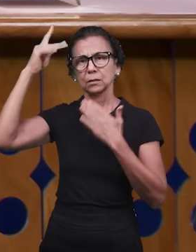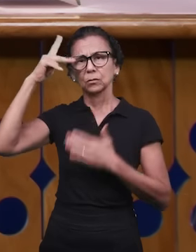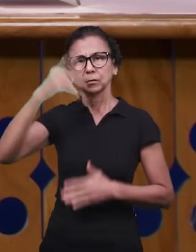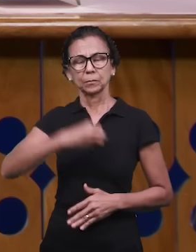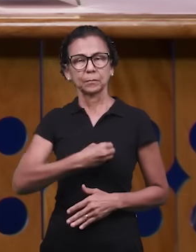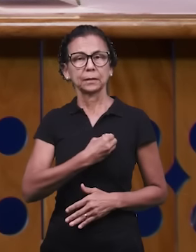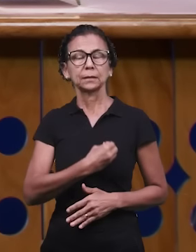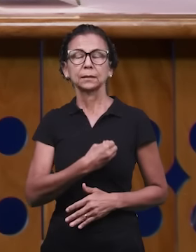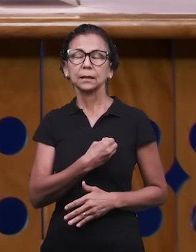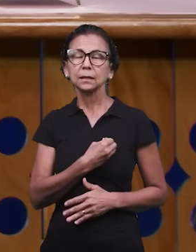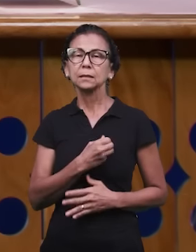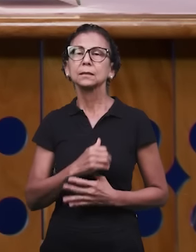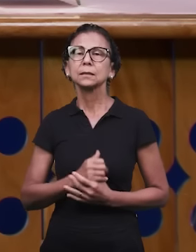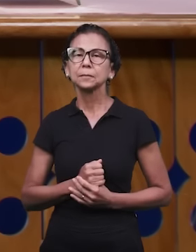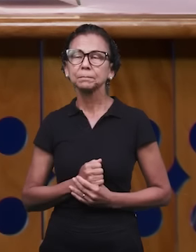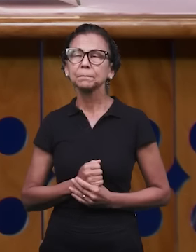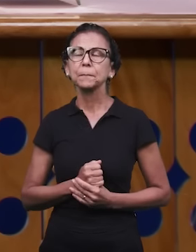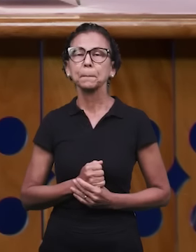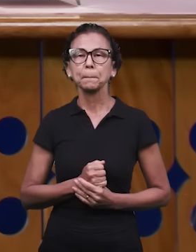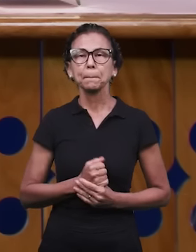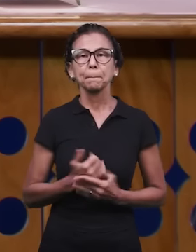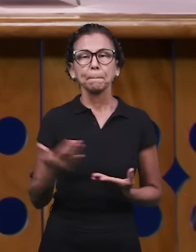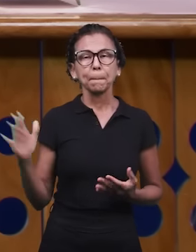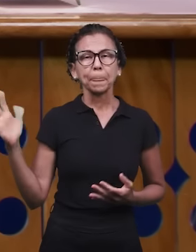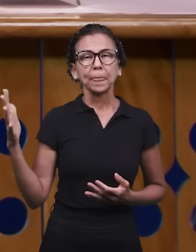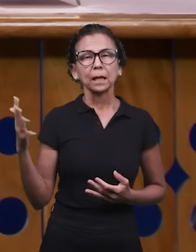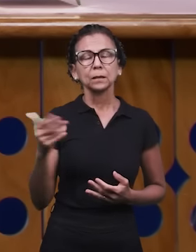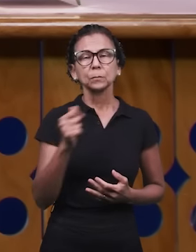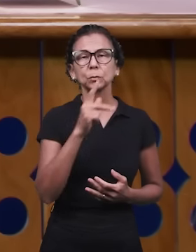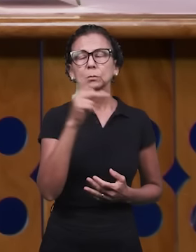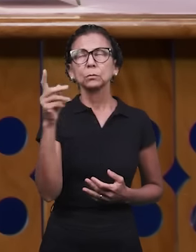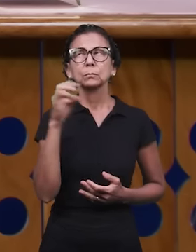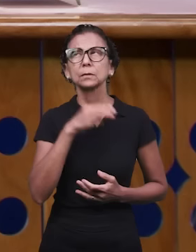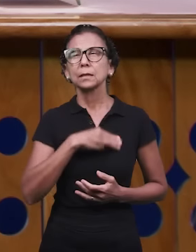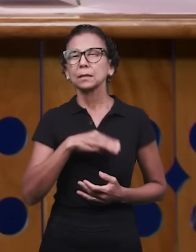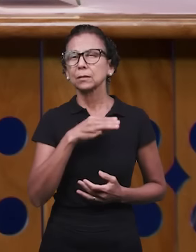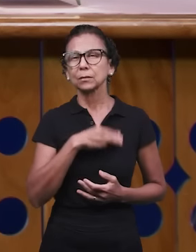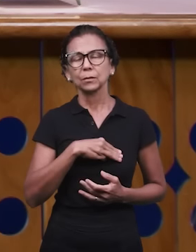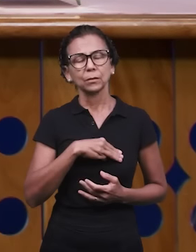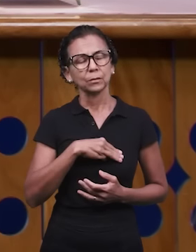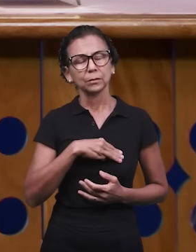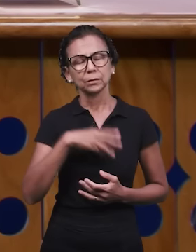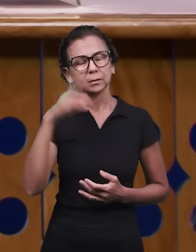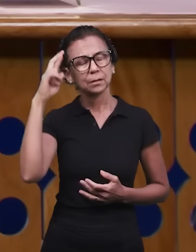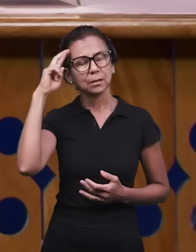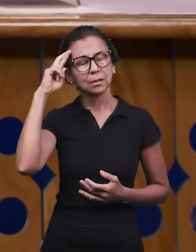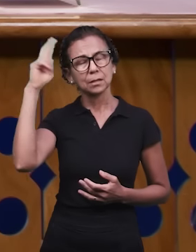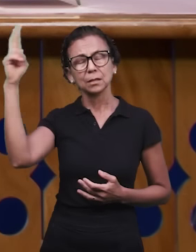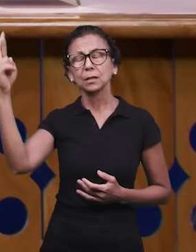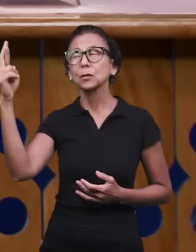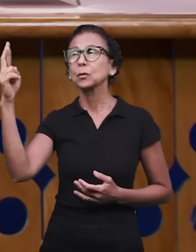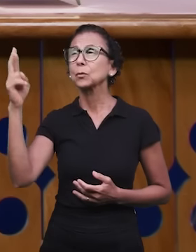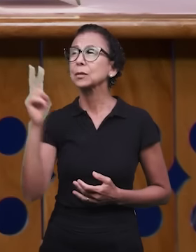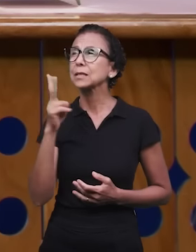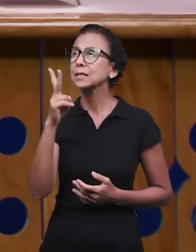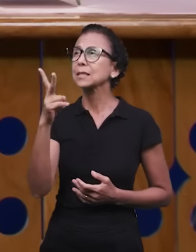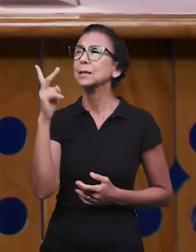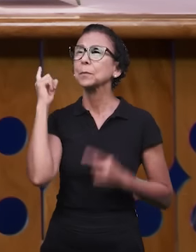nosso meio. Te adoramos pela tua misericórdia, Senhor, de vir até nós